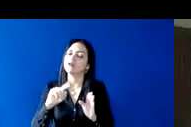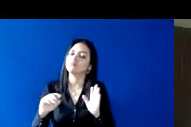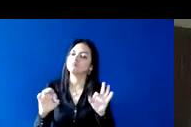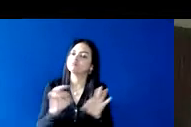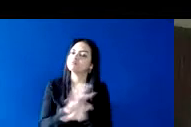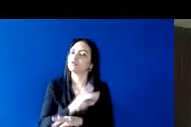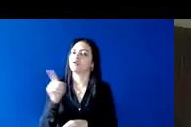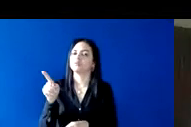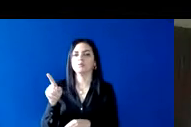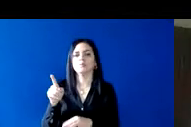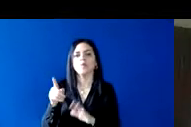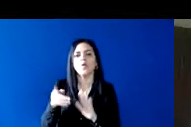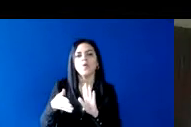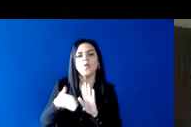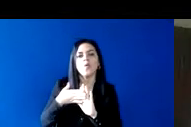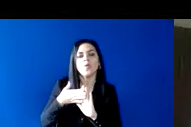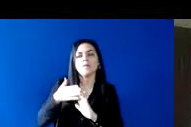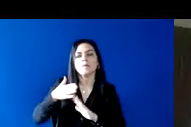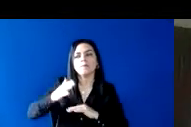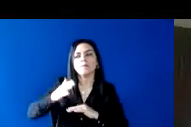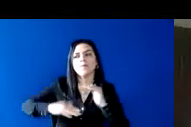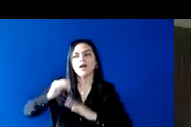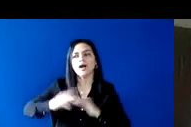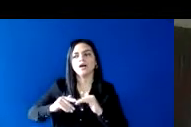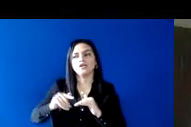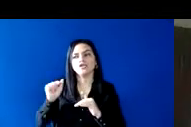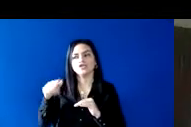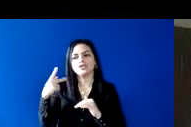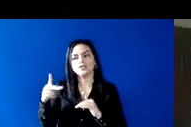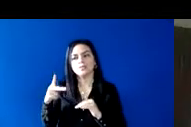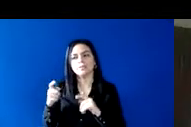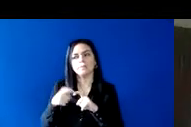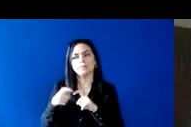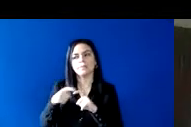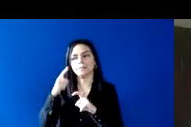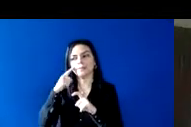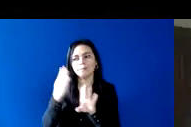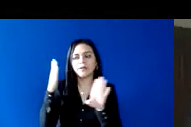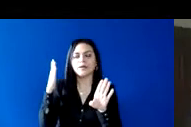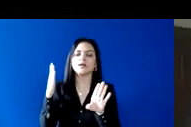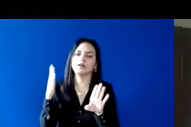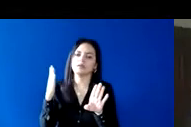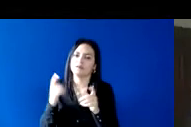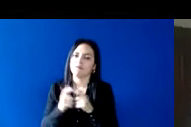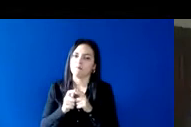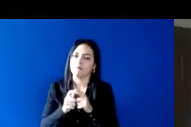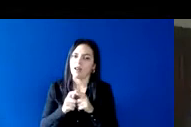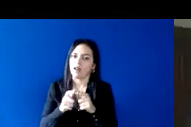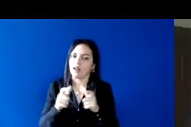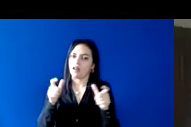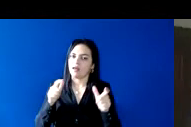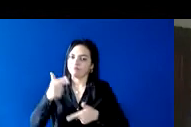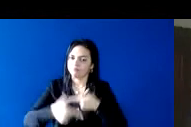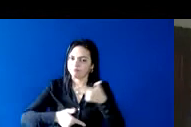práticas recomendadas pelas evidências científicas, né? E isso amplia os desafios,